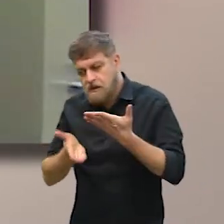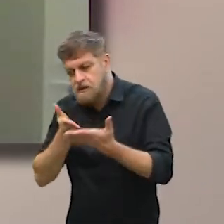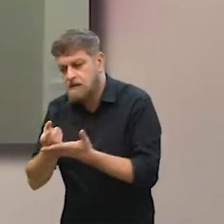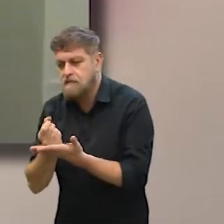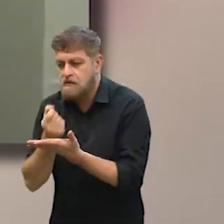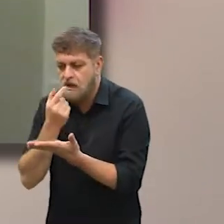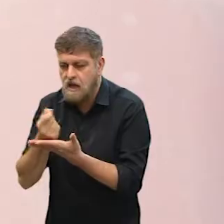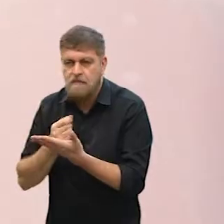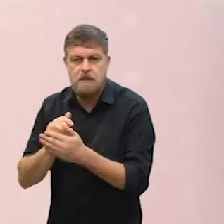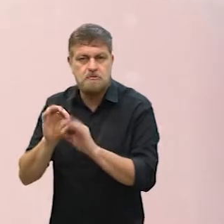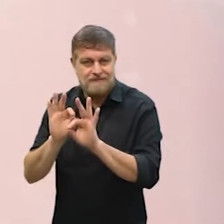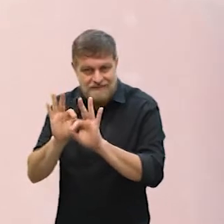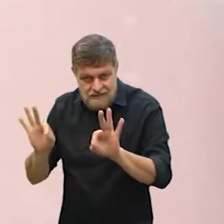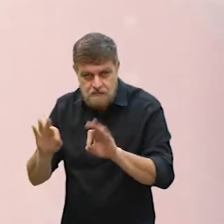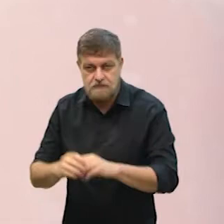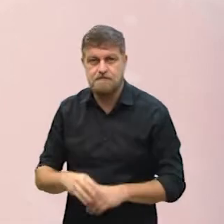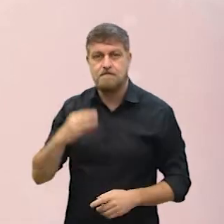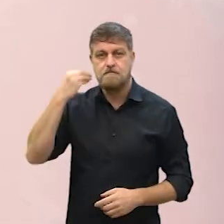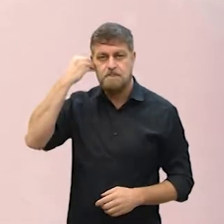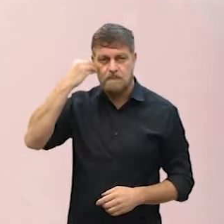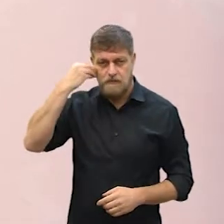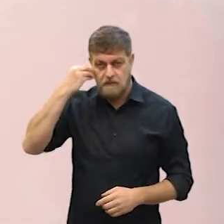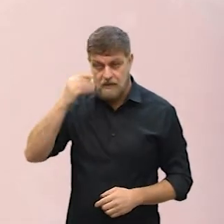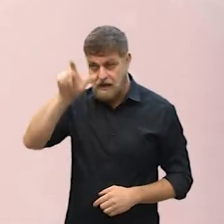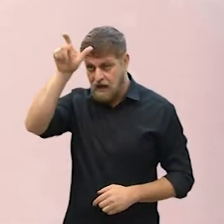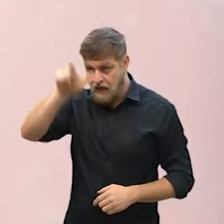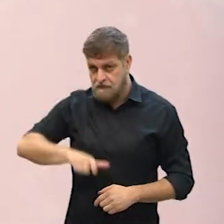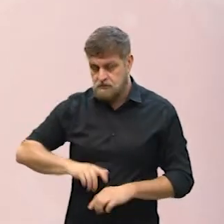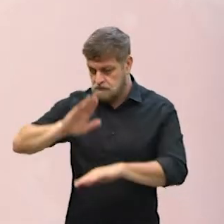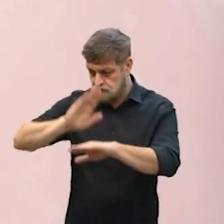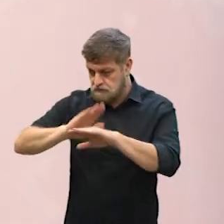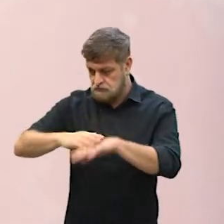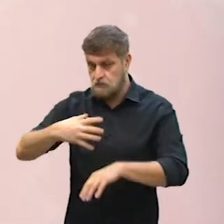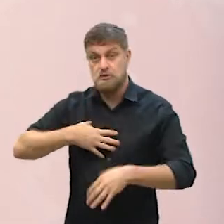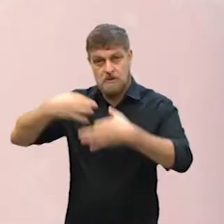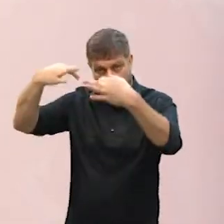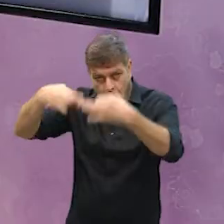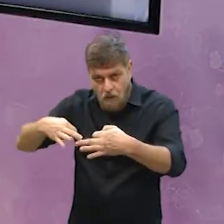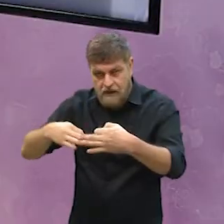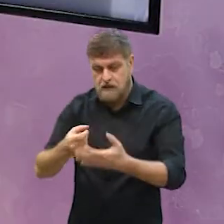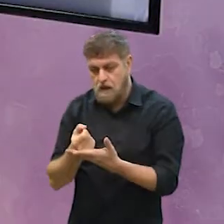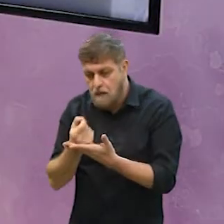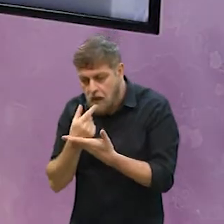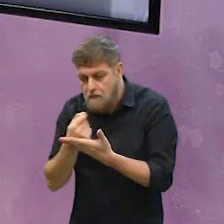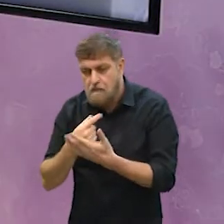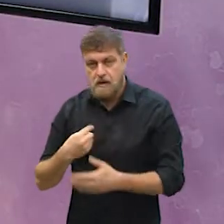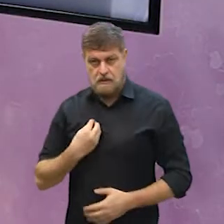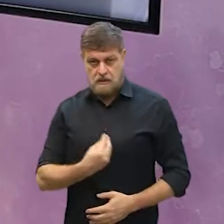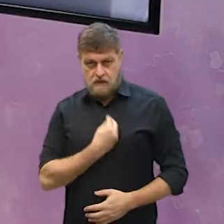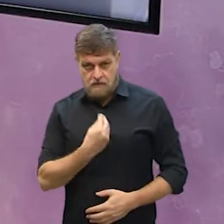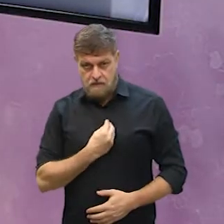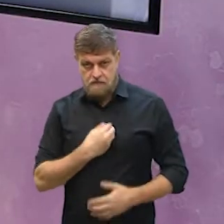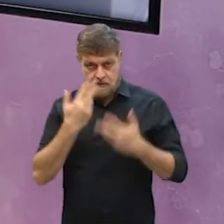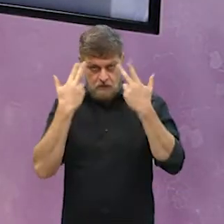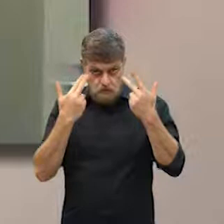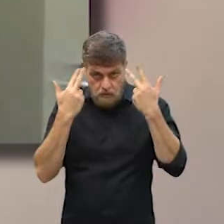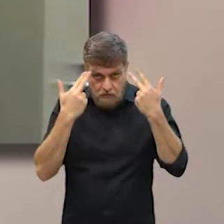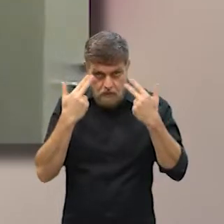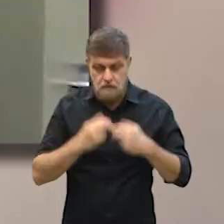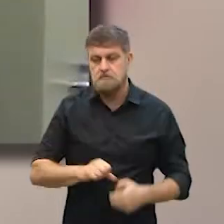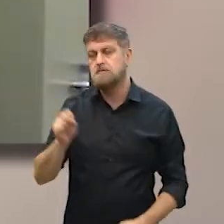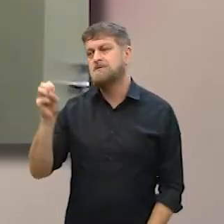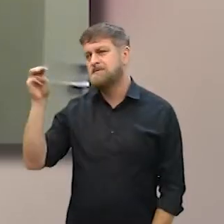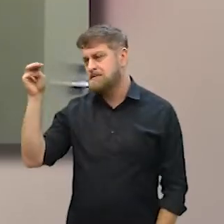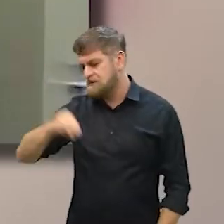existe tratamentos mais leve pela experiência do Senhor fazendo tratamento de forma correta dá para ter uma vida normal Aí